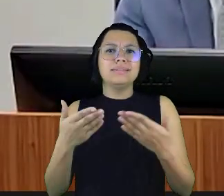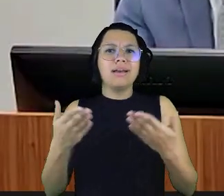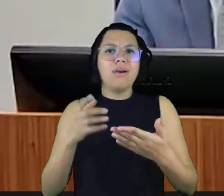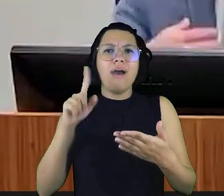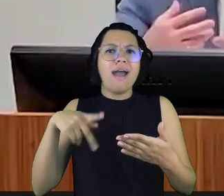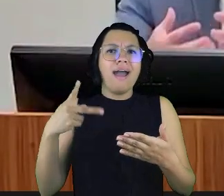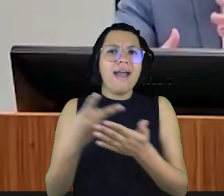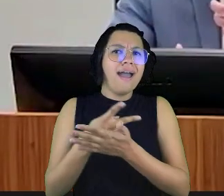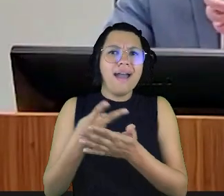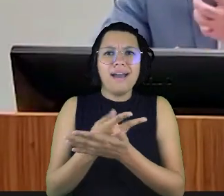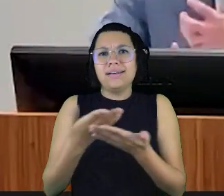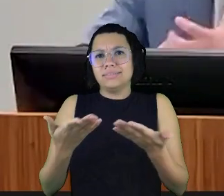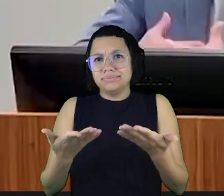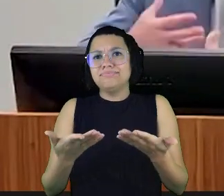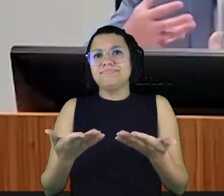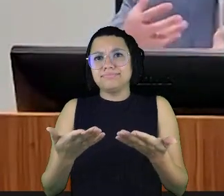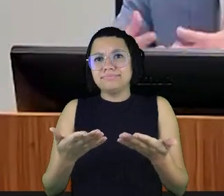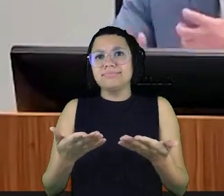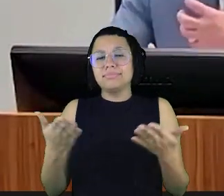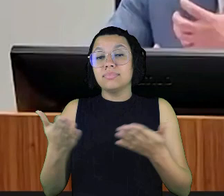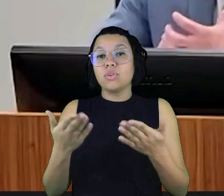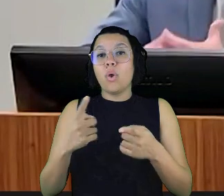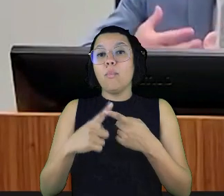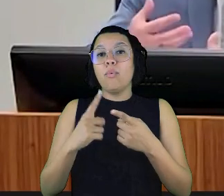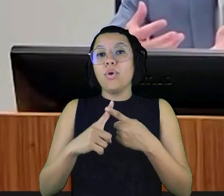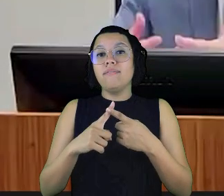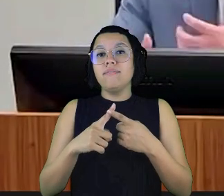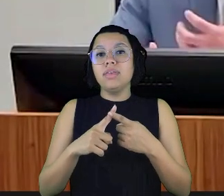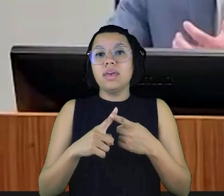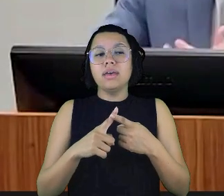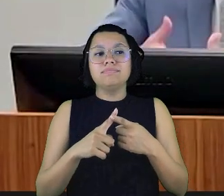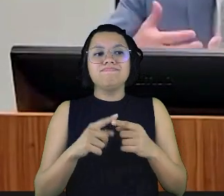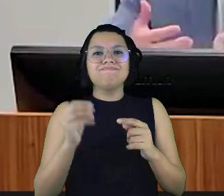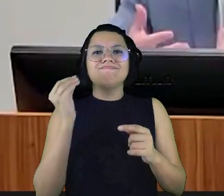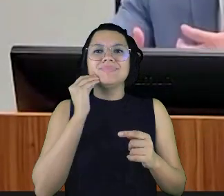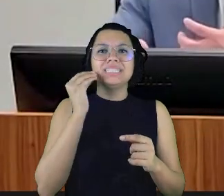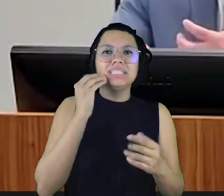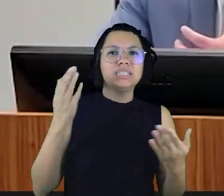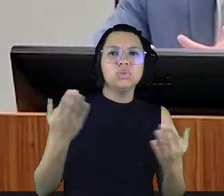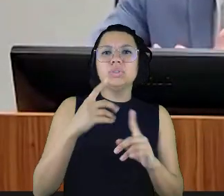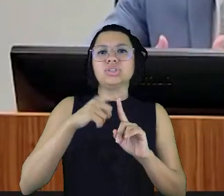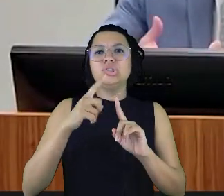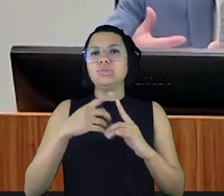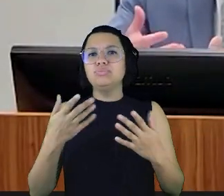enorme, porque fica provocando esse tipo de